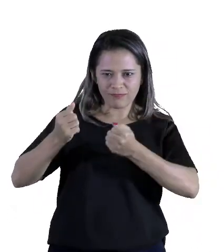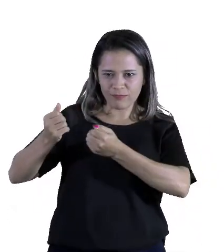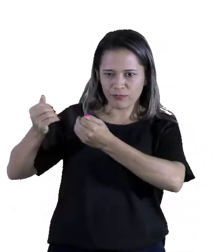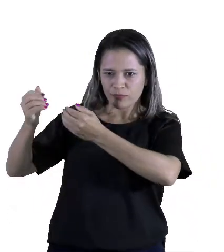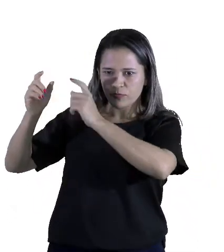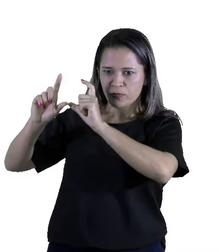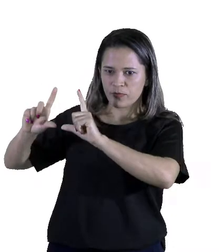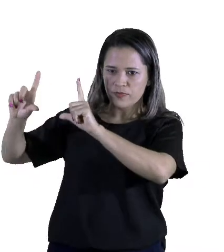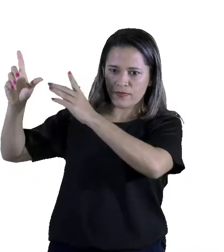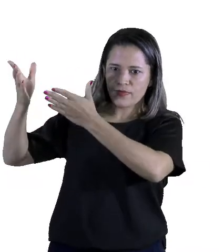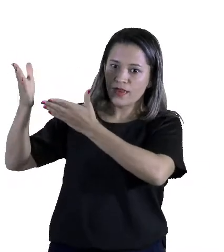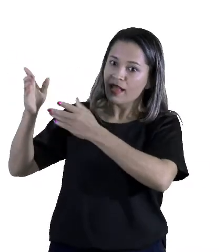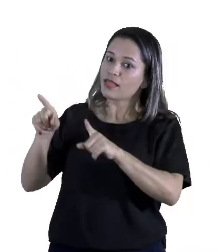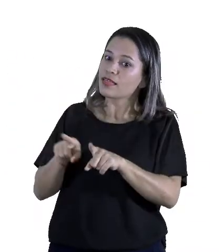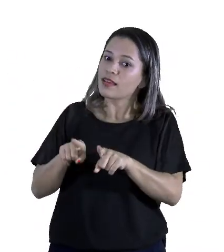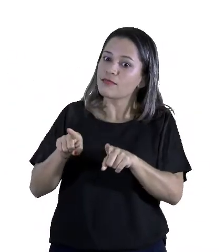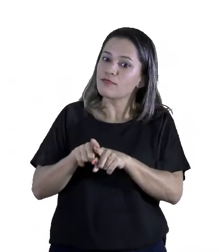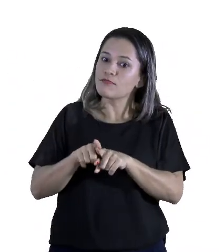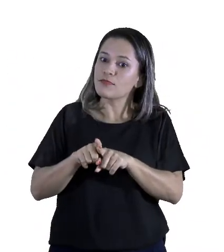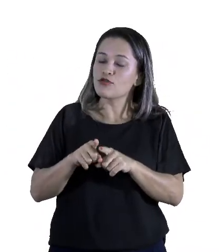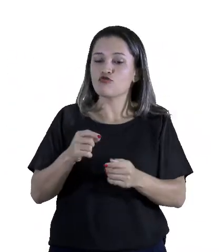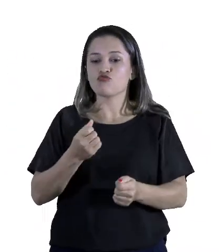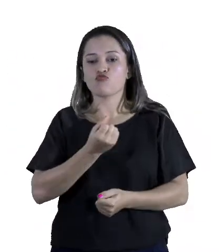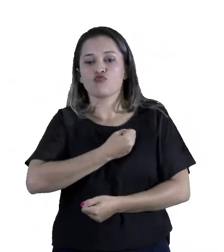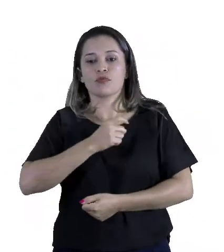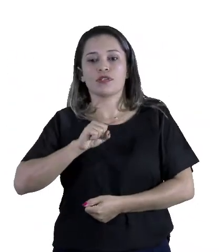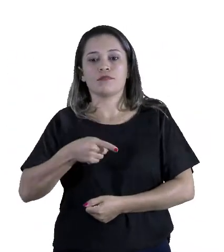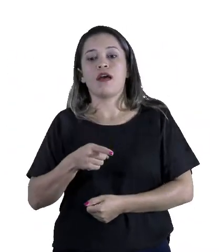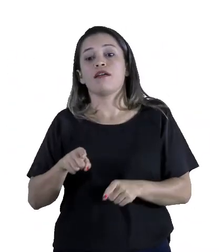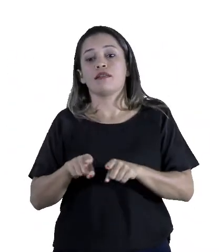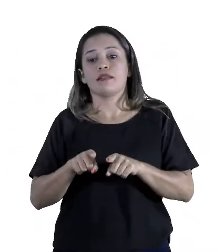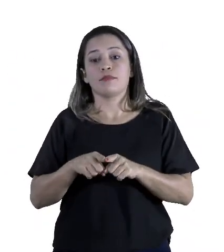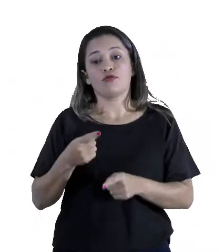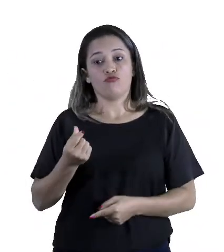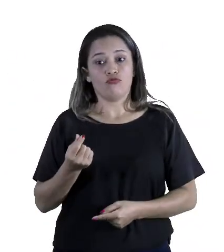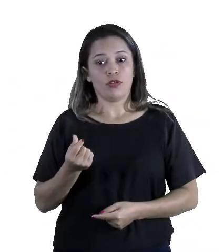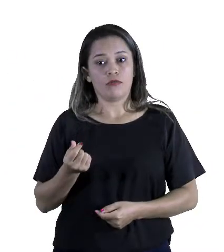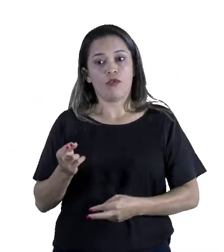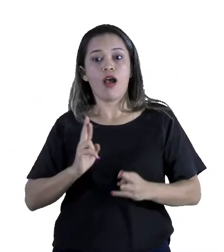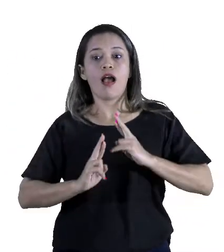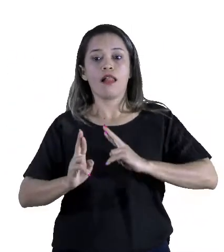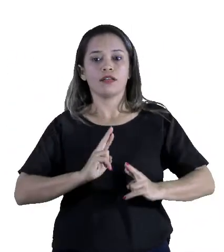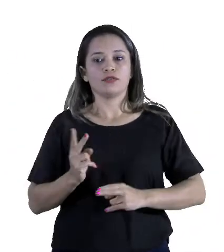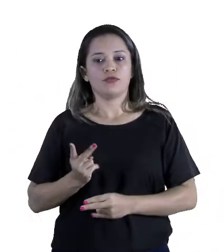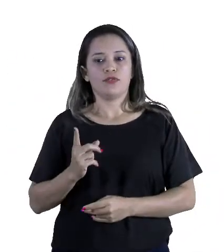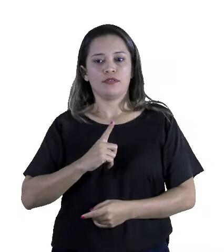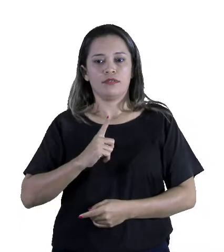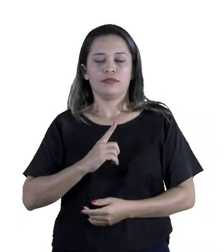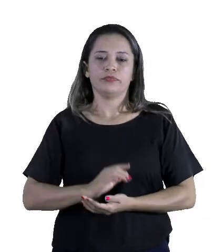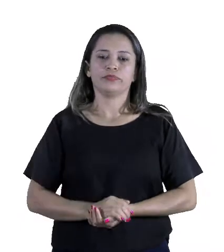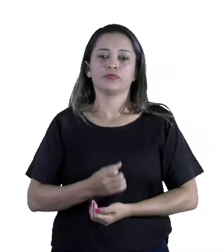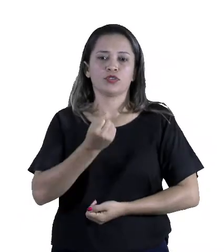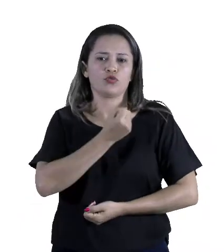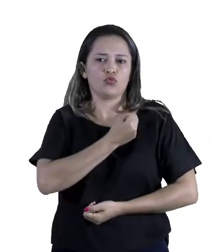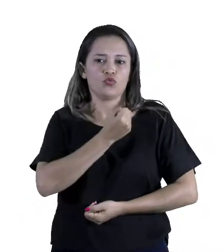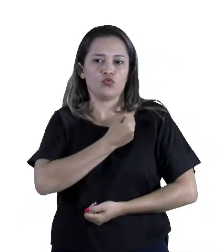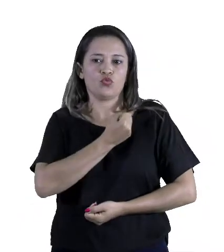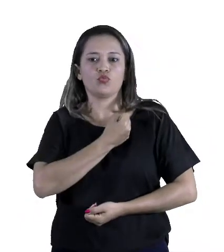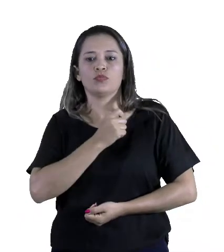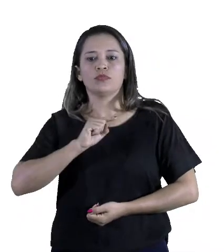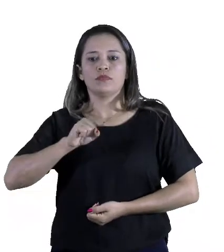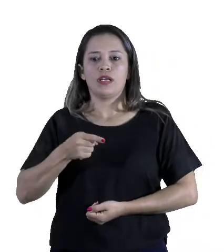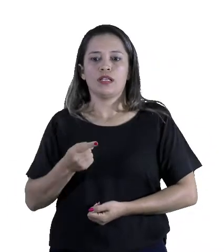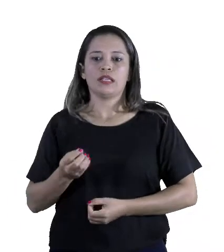números decimais e o nosso dinheiro, qual a relação que eles têm. Vamos lá? Os números decimais no sistema